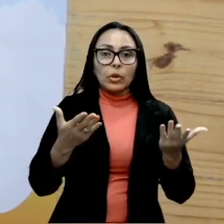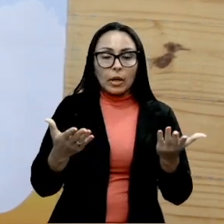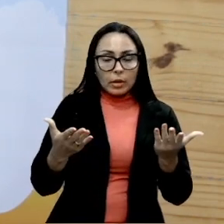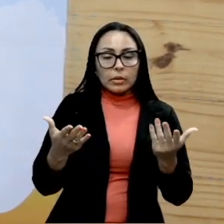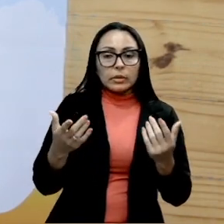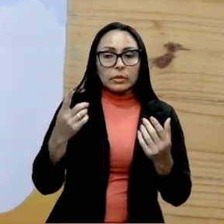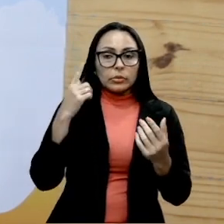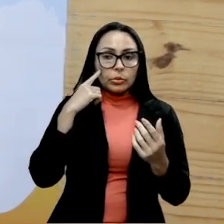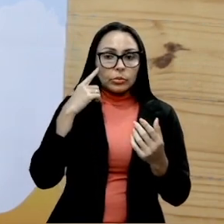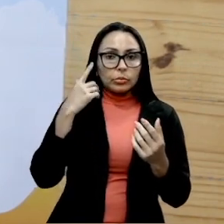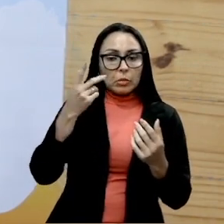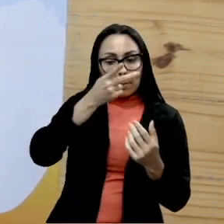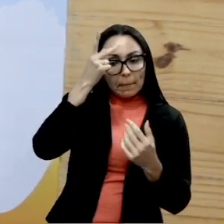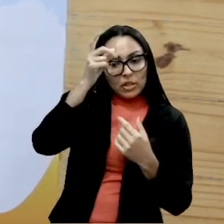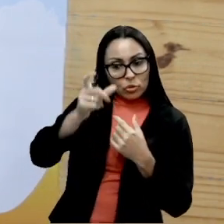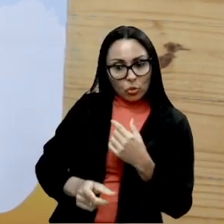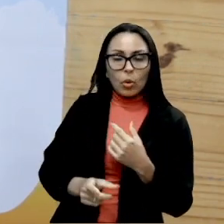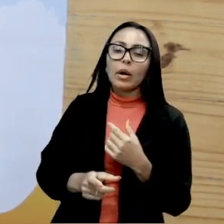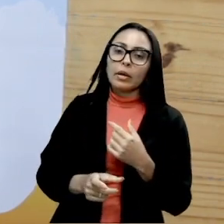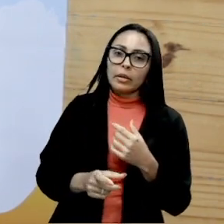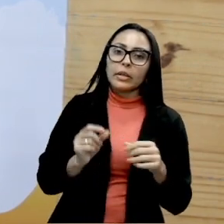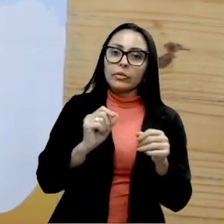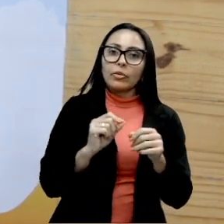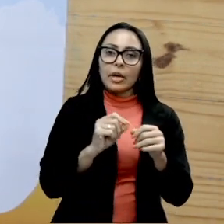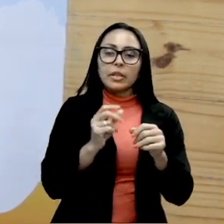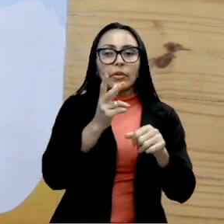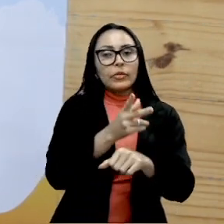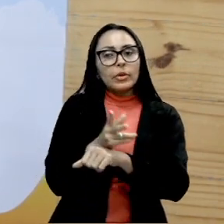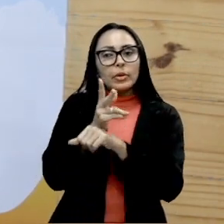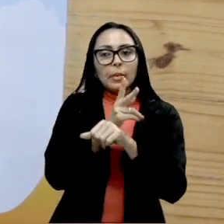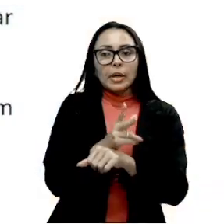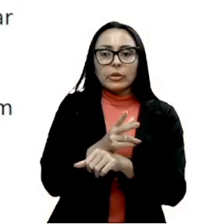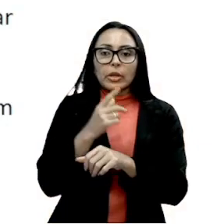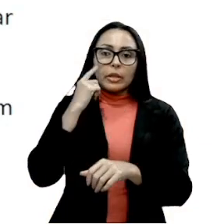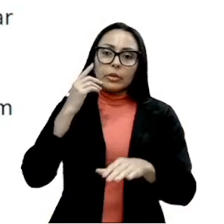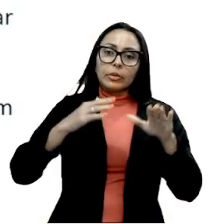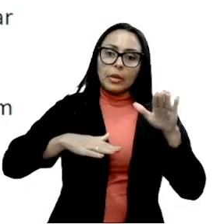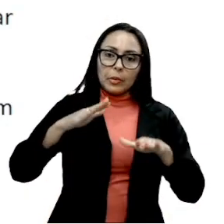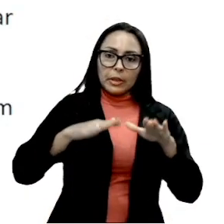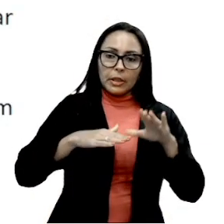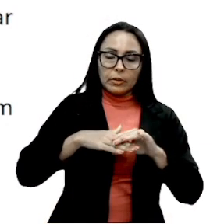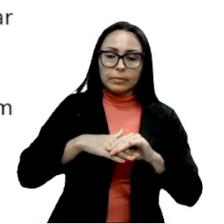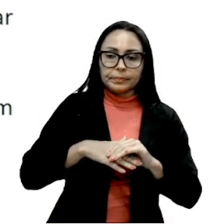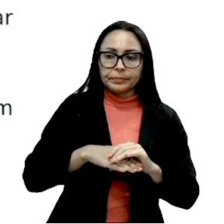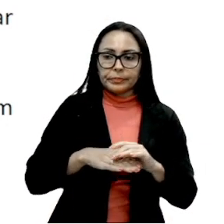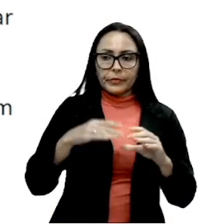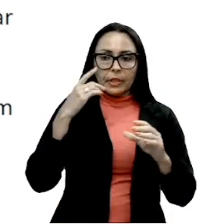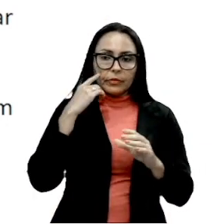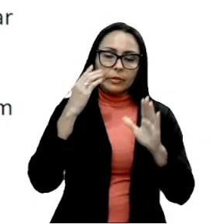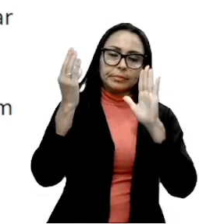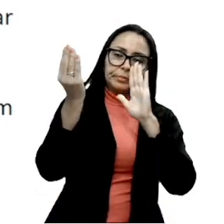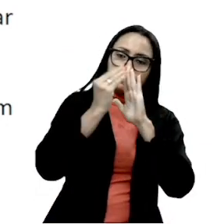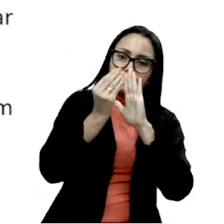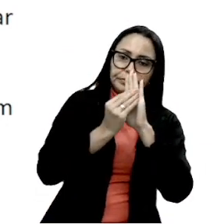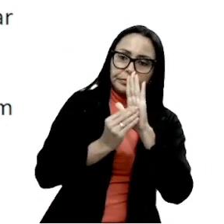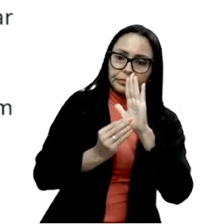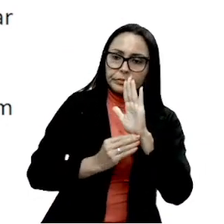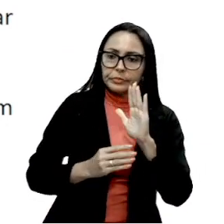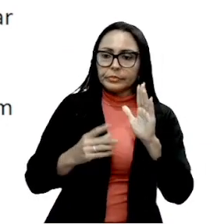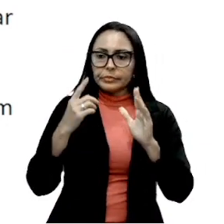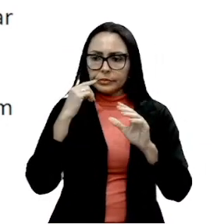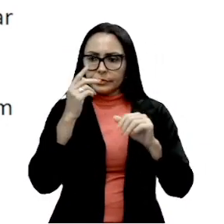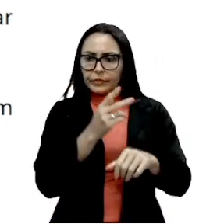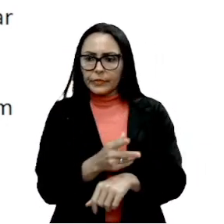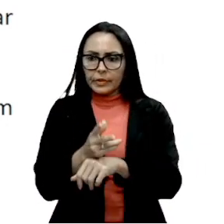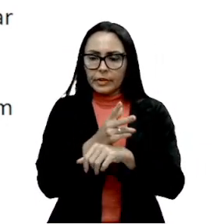do captador, do operador. E o que é que ele faz? Dependendo do talento dele, ele vai ter um checklist para captação de cenas, ele pode